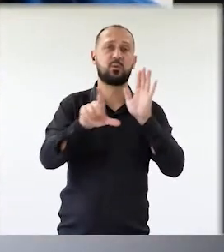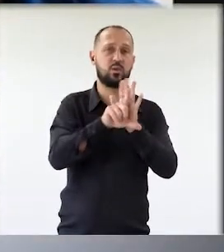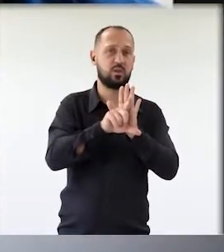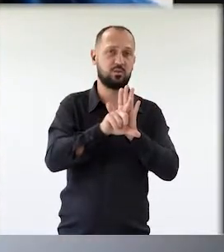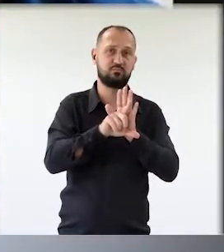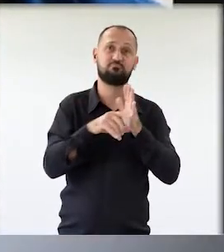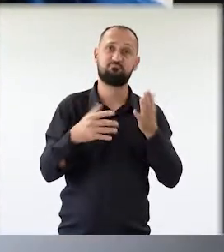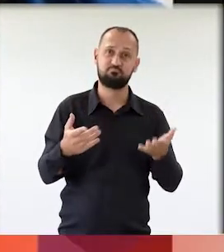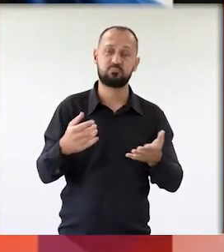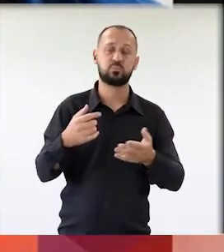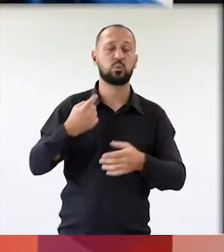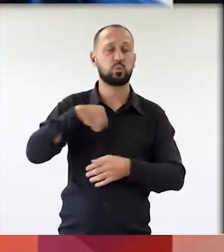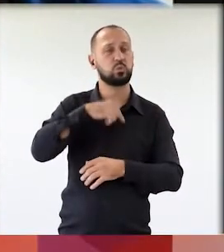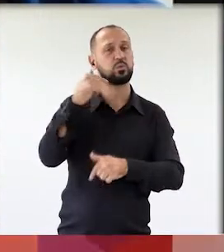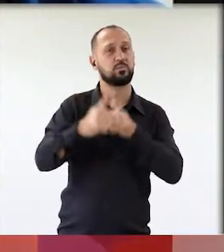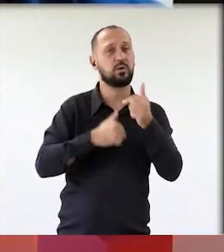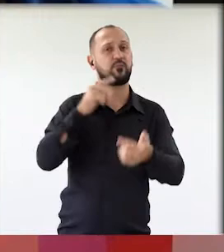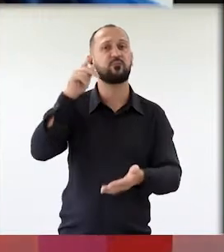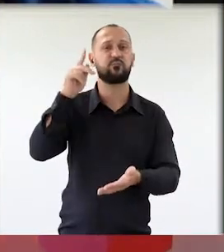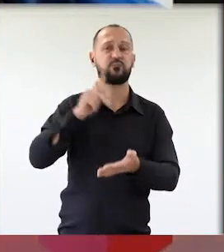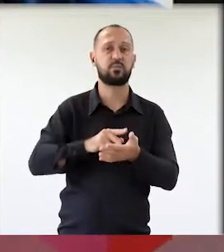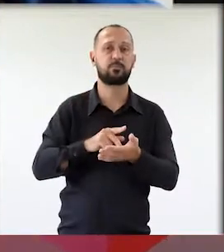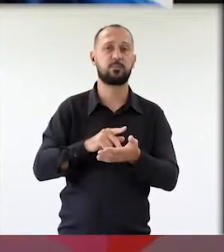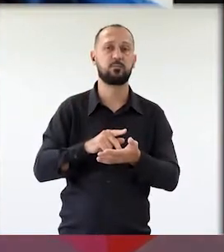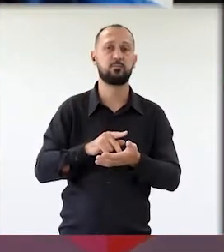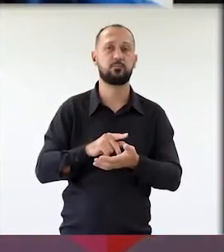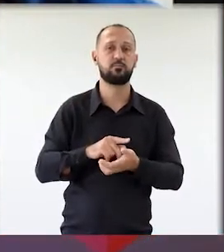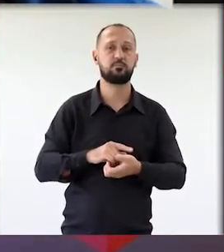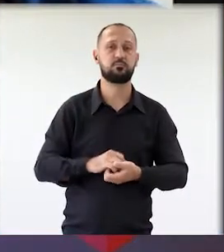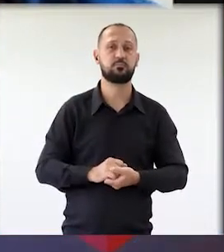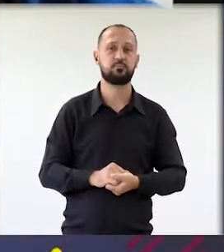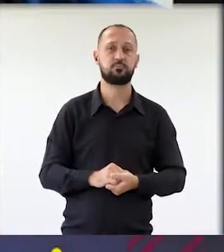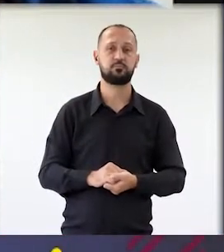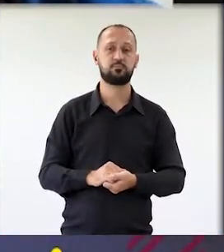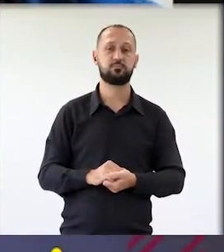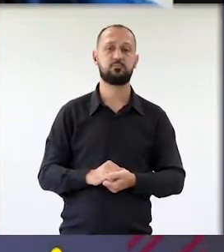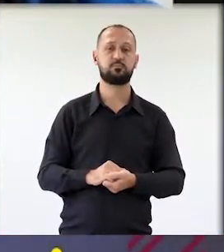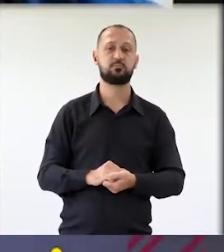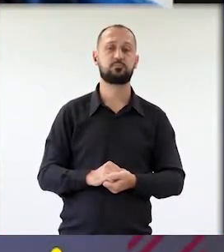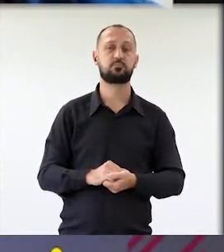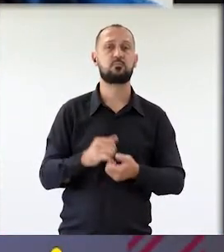conflito com a lei. Então, assim, o nosso trabalho é realmente